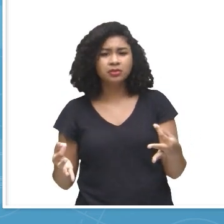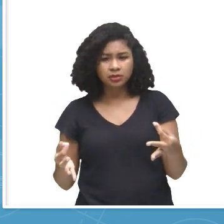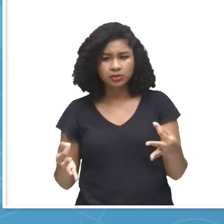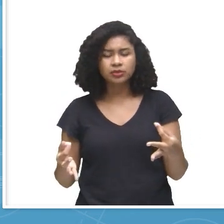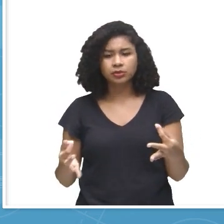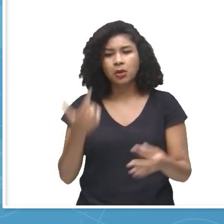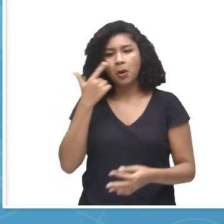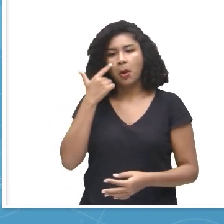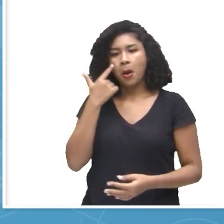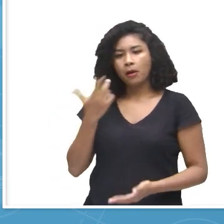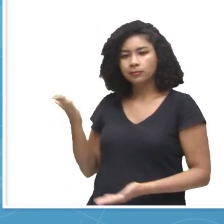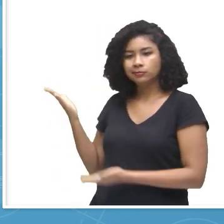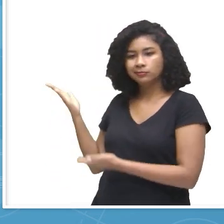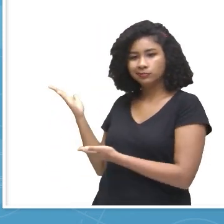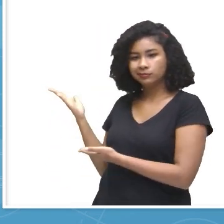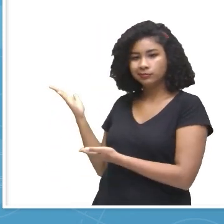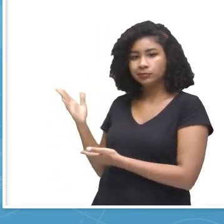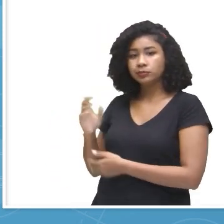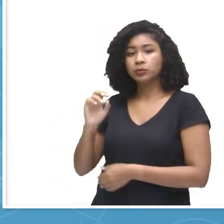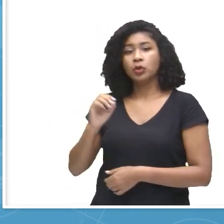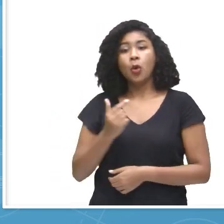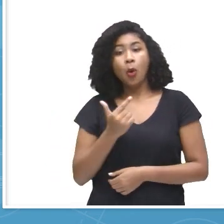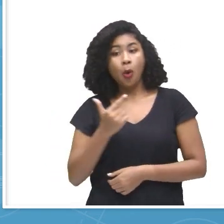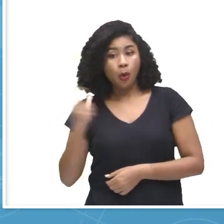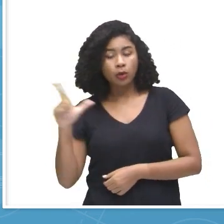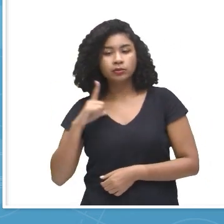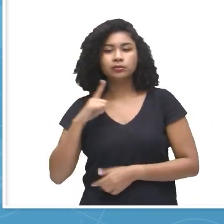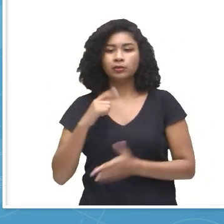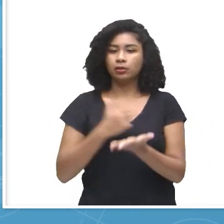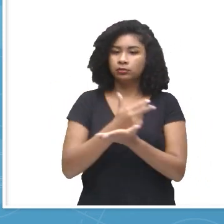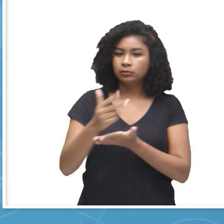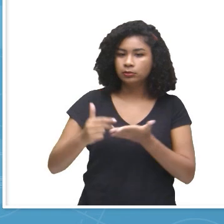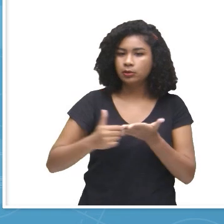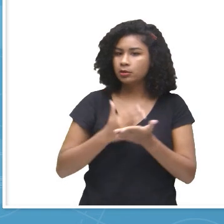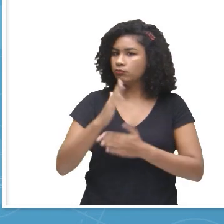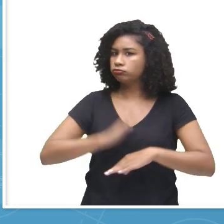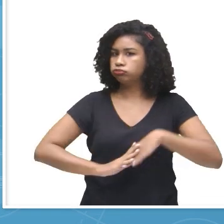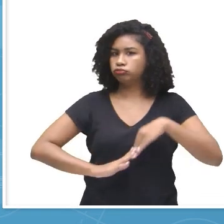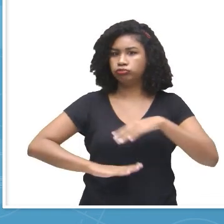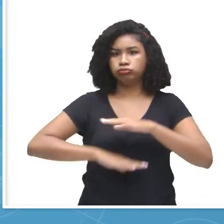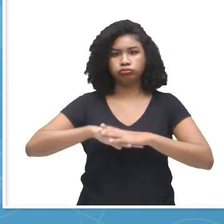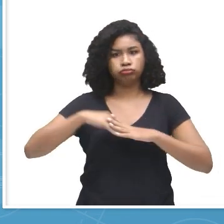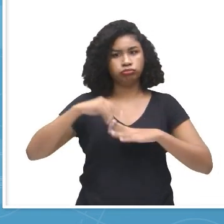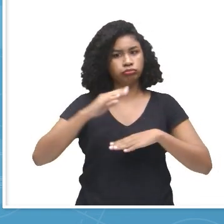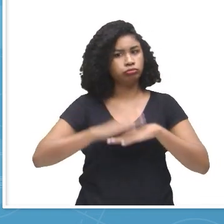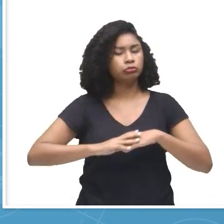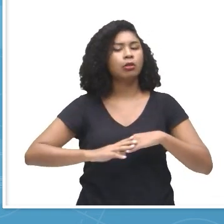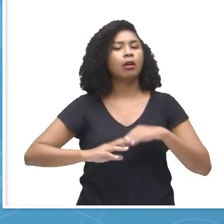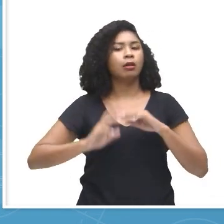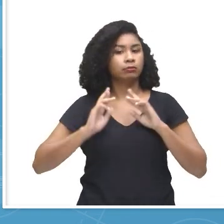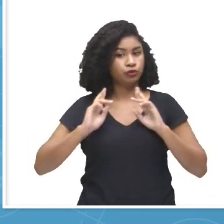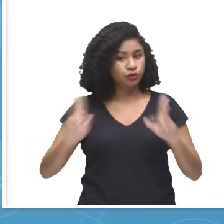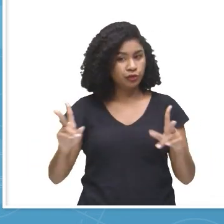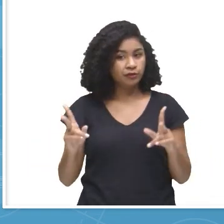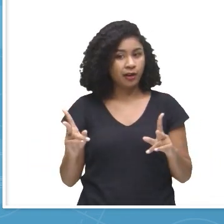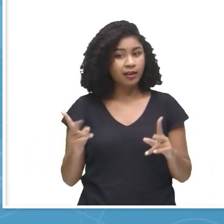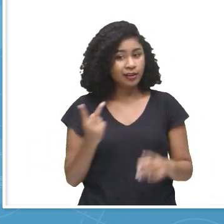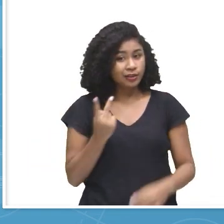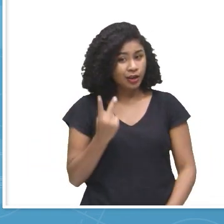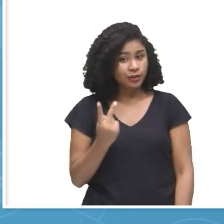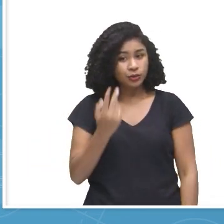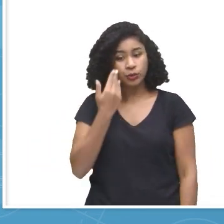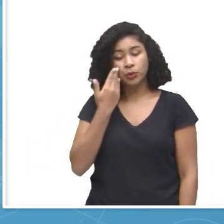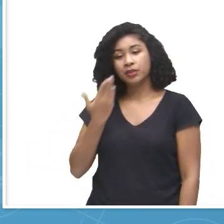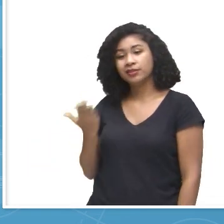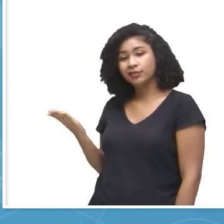a sofisticação se faz presente. Aí a gente tem exemplo de dois desenhos. A gente tem um desenho de um carro, que é um